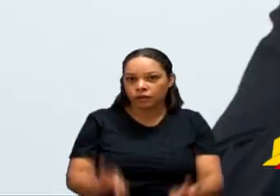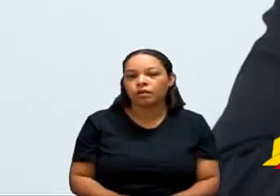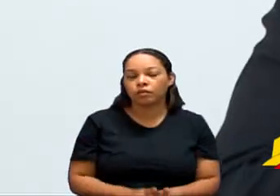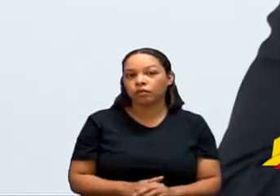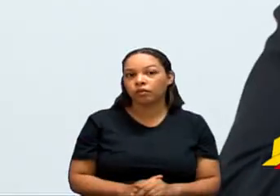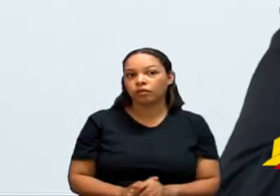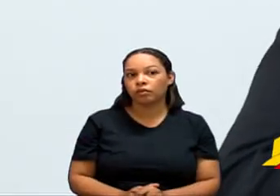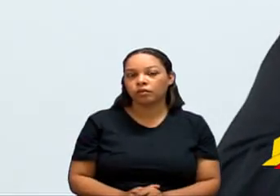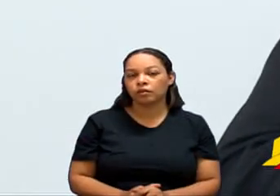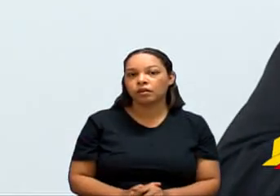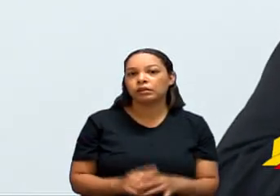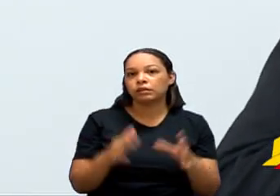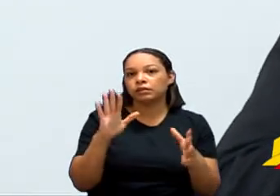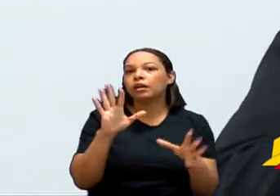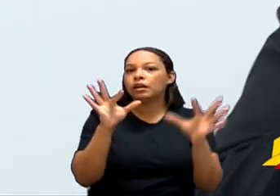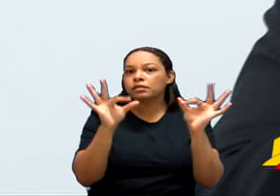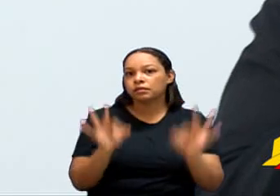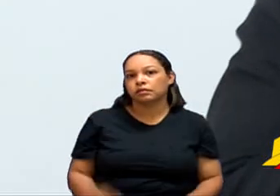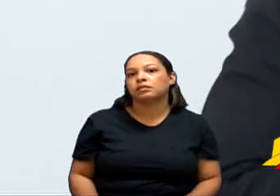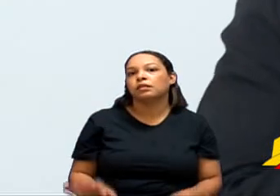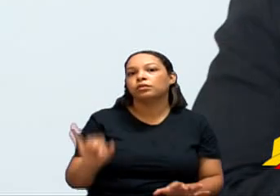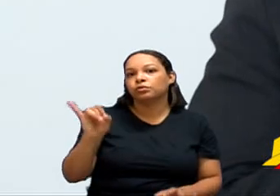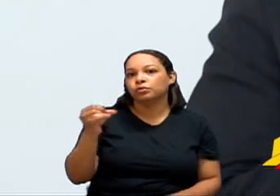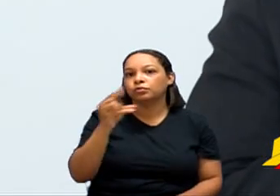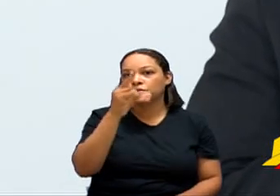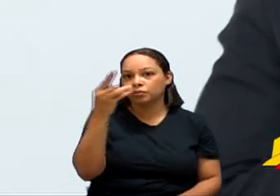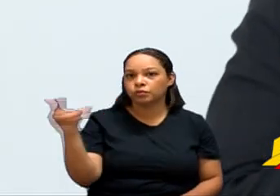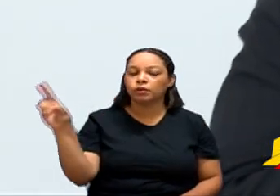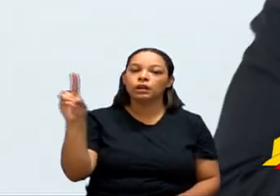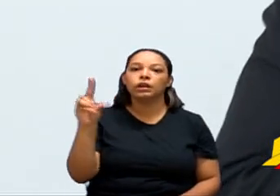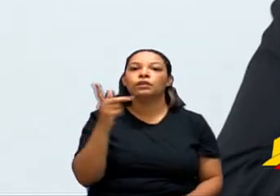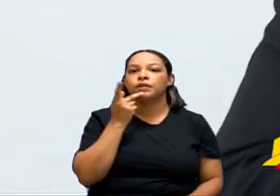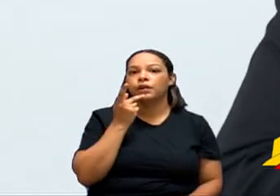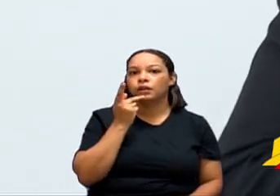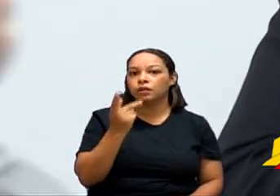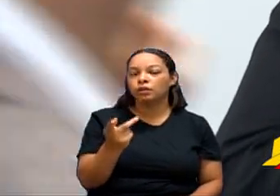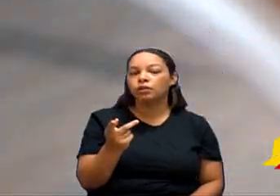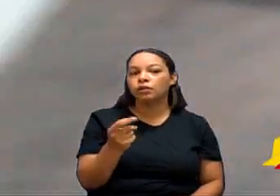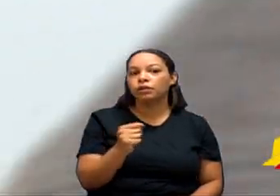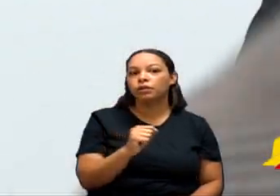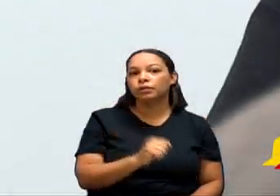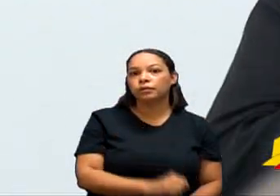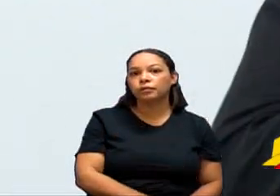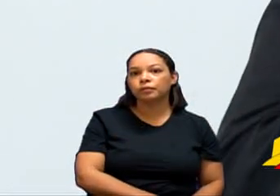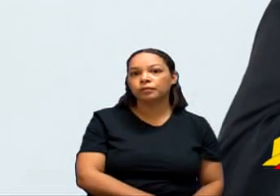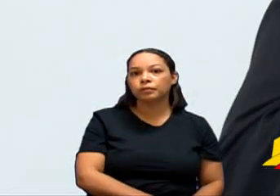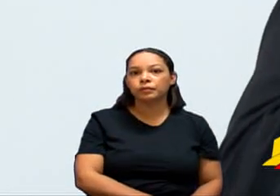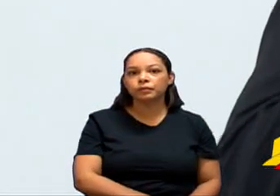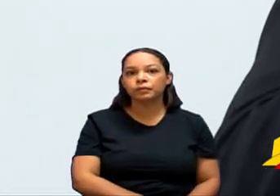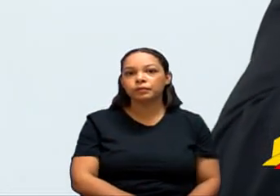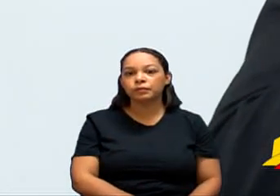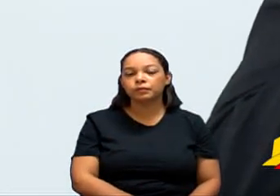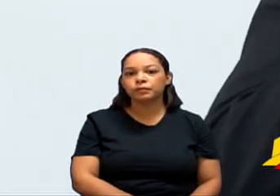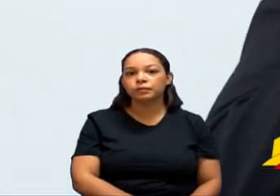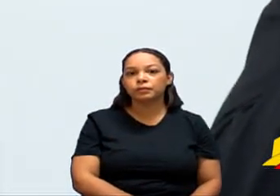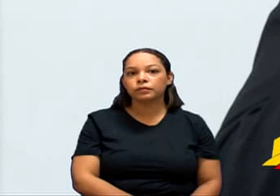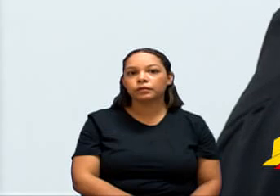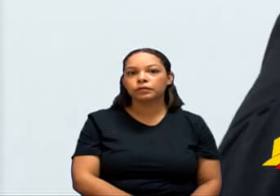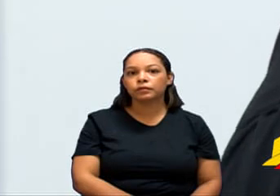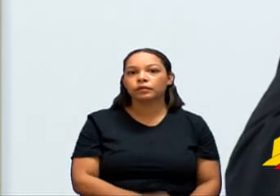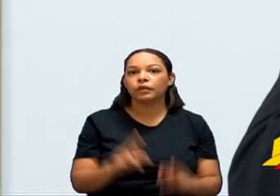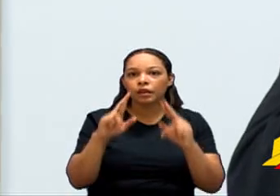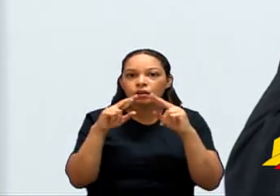concordando até com o João Donizete, fui lá fazer uma reunião lá com É com o Tiago, mas